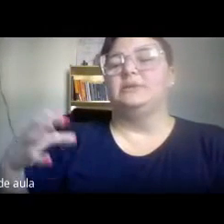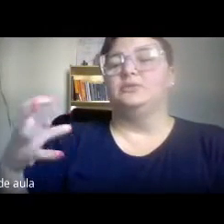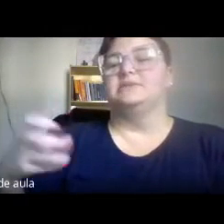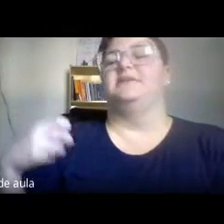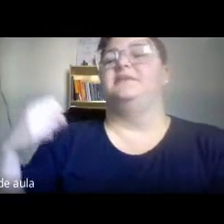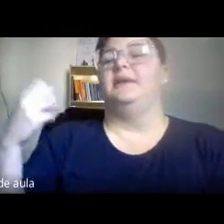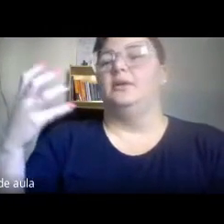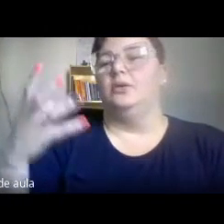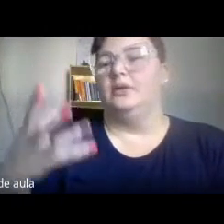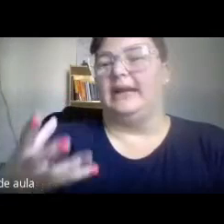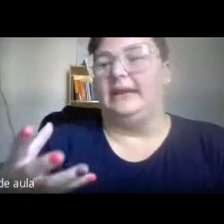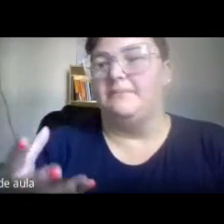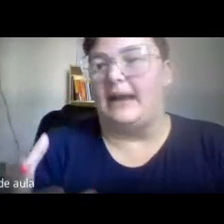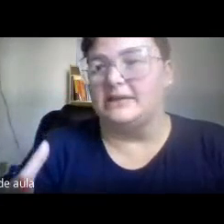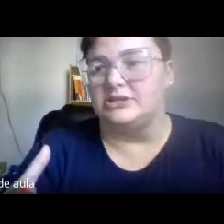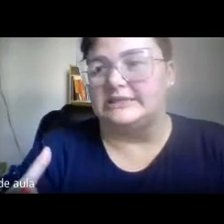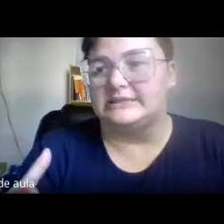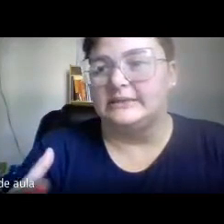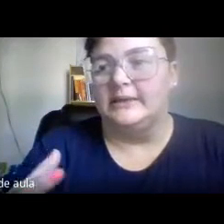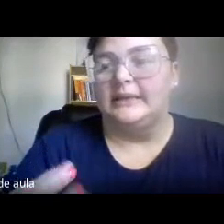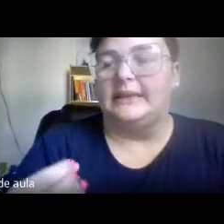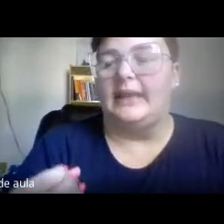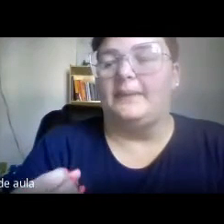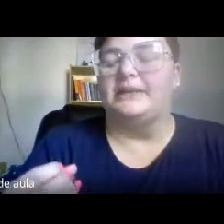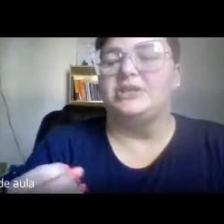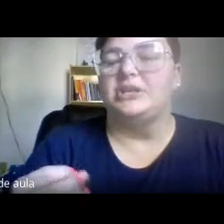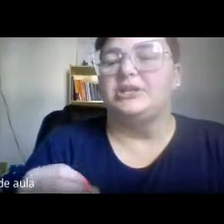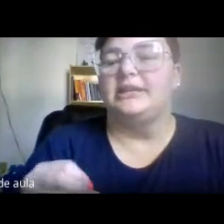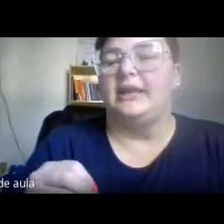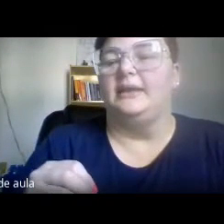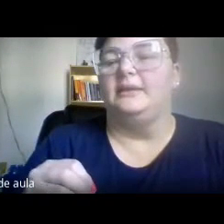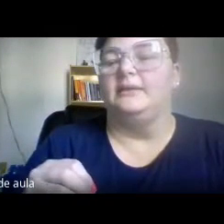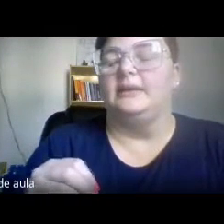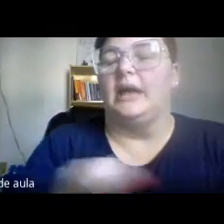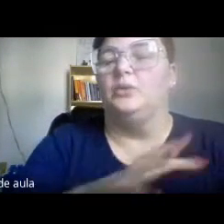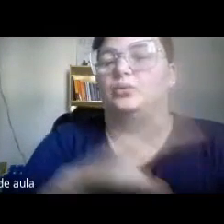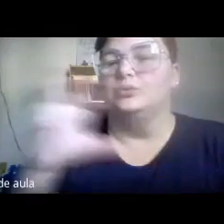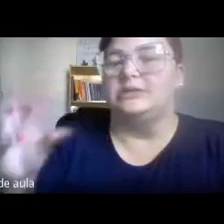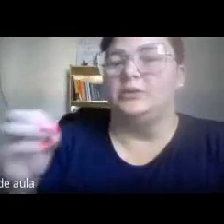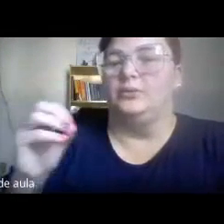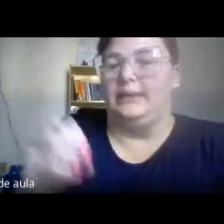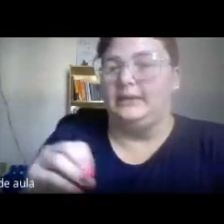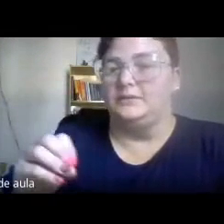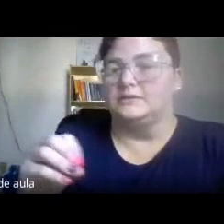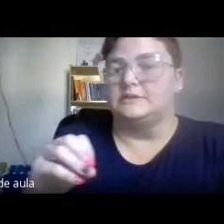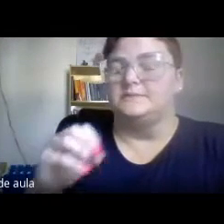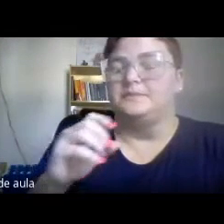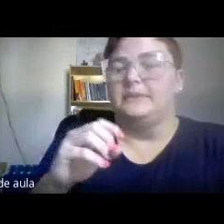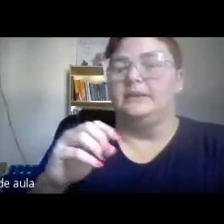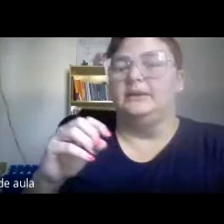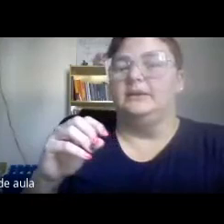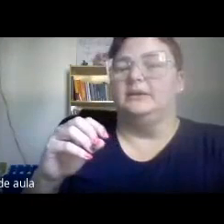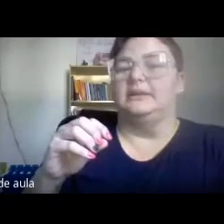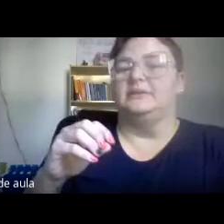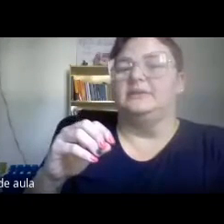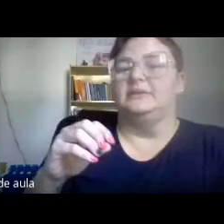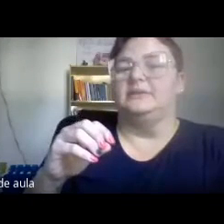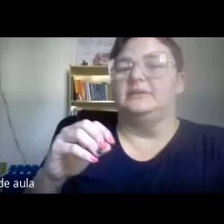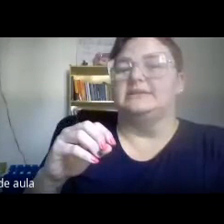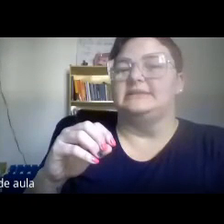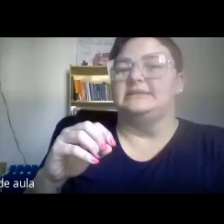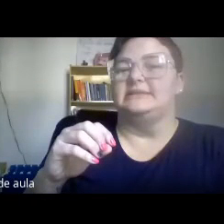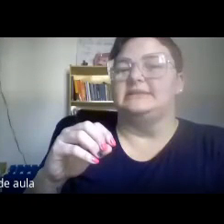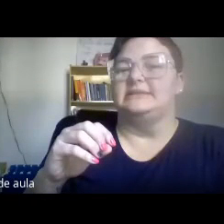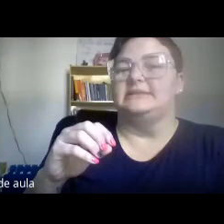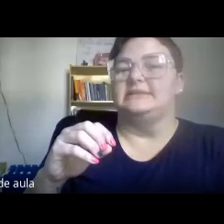possibilidades, inclusive colocar imagens, né? Para gente que tem alunos incluídos dentro da sala